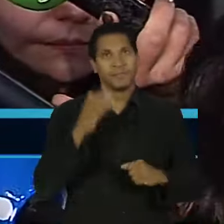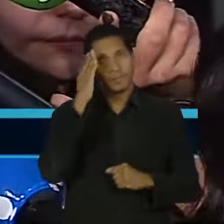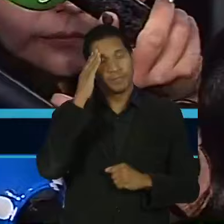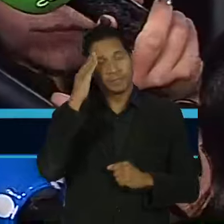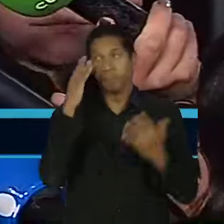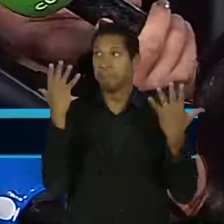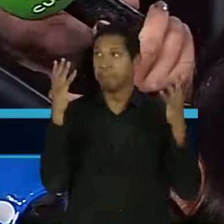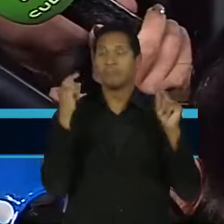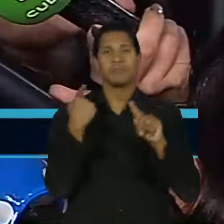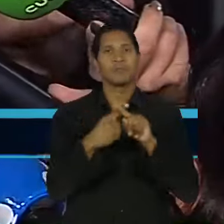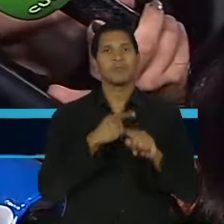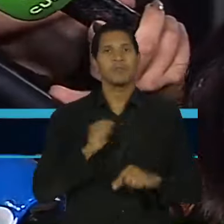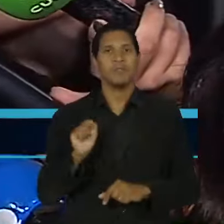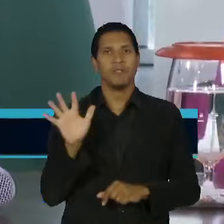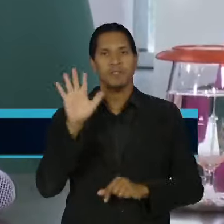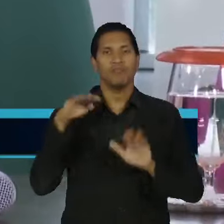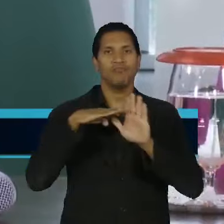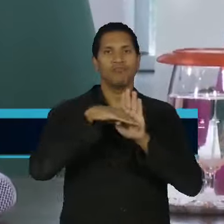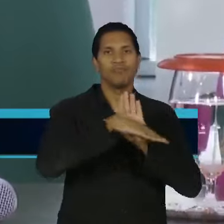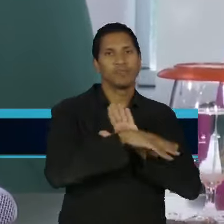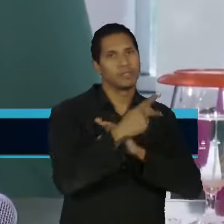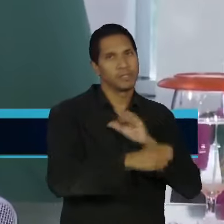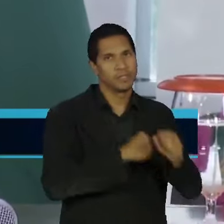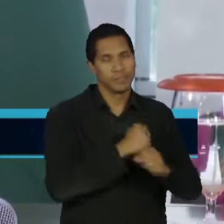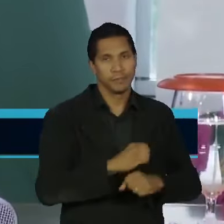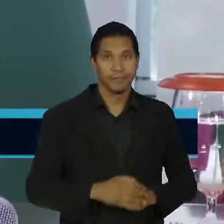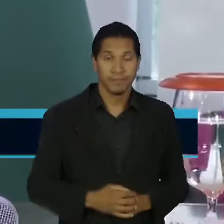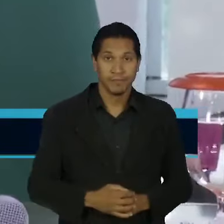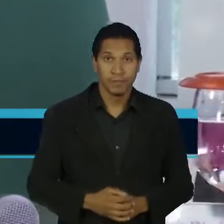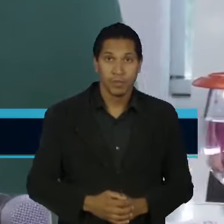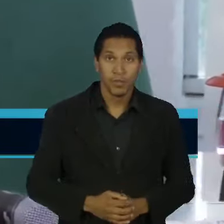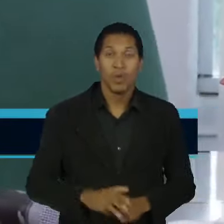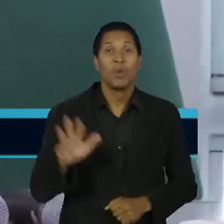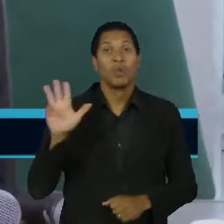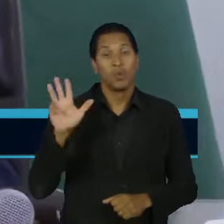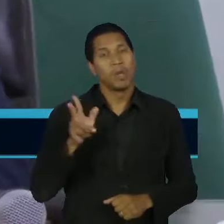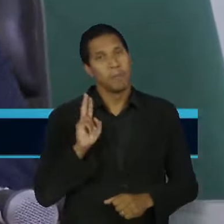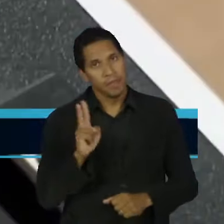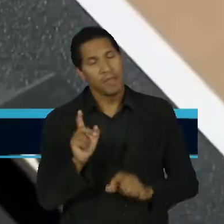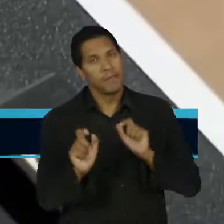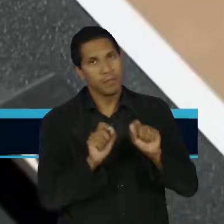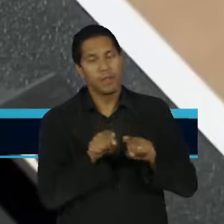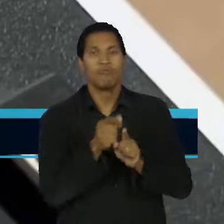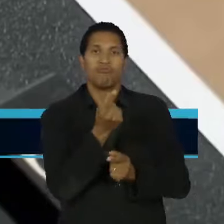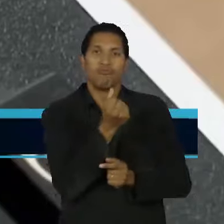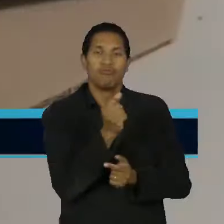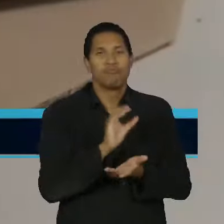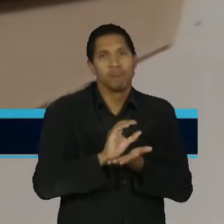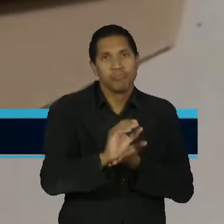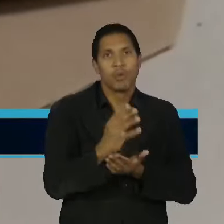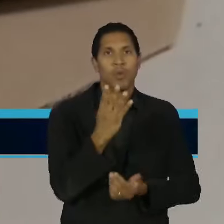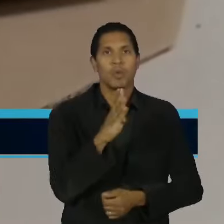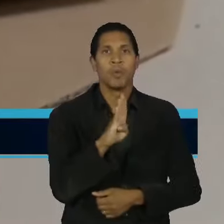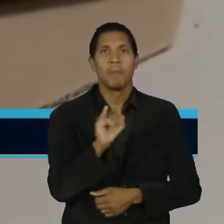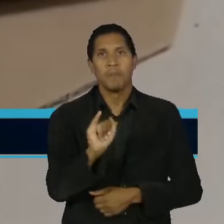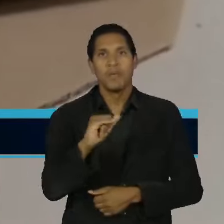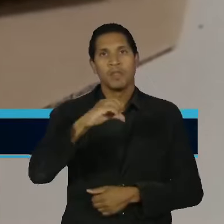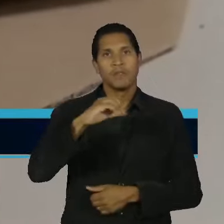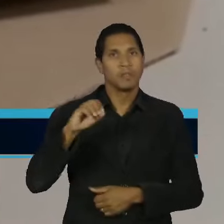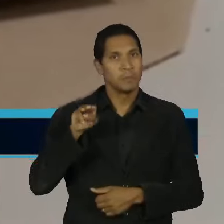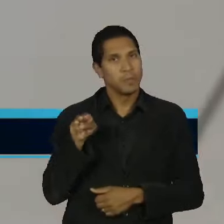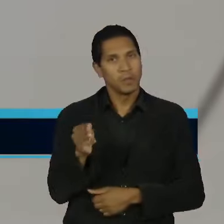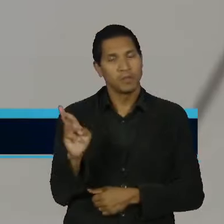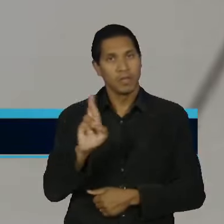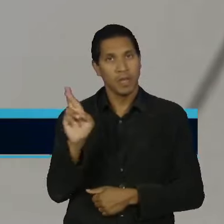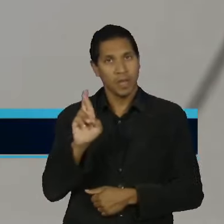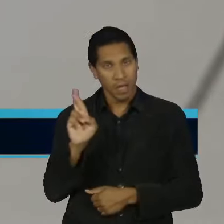inflação deste ano de 2023. Ainda assim, Lula manteve a previsão de destinar 4 bilhões e 900 milhões de